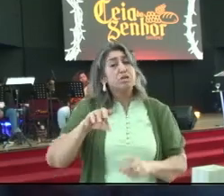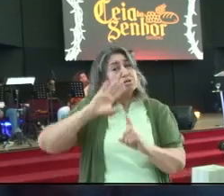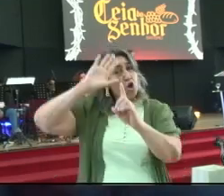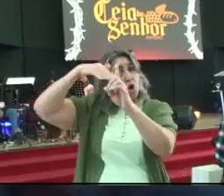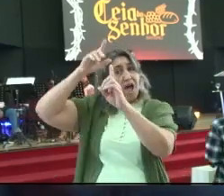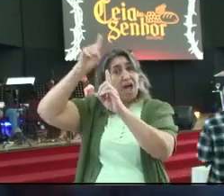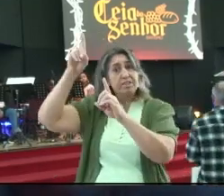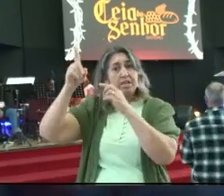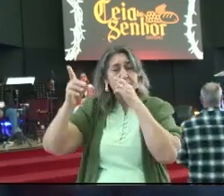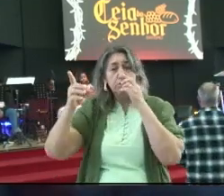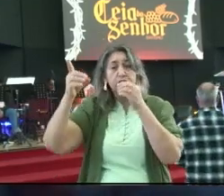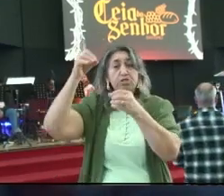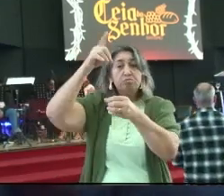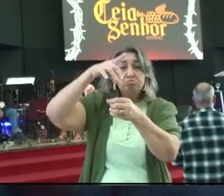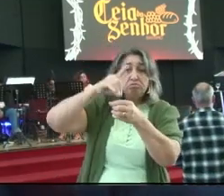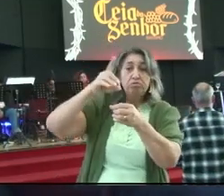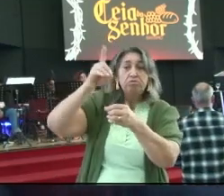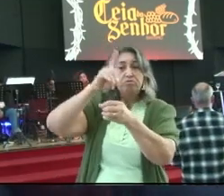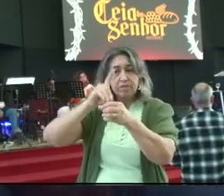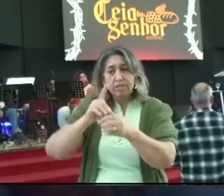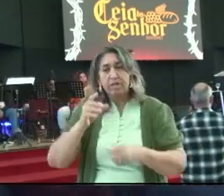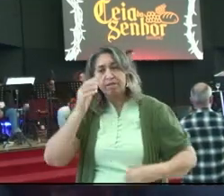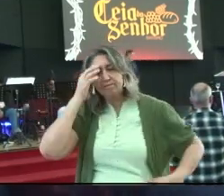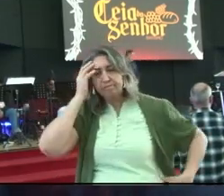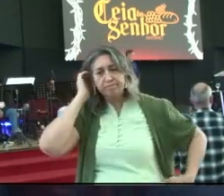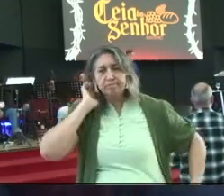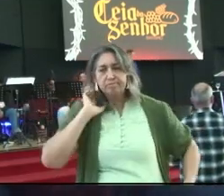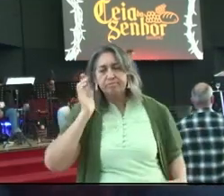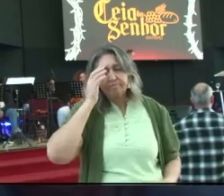Honrar a Deus.